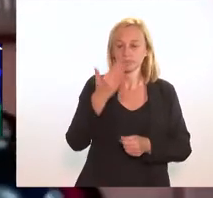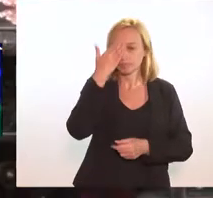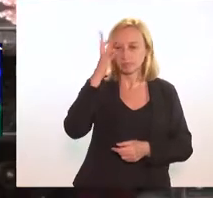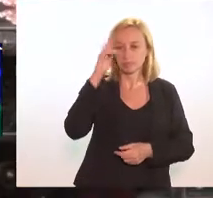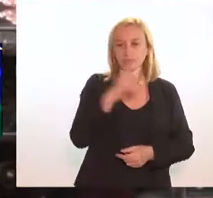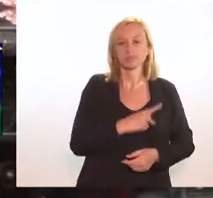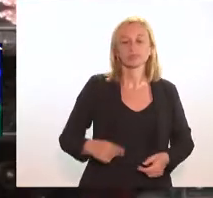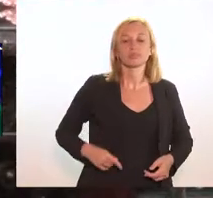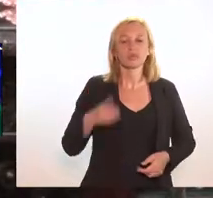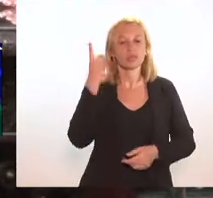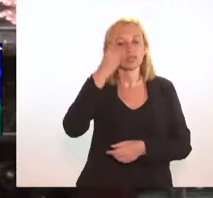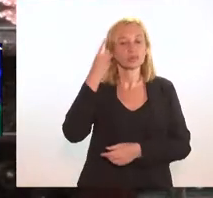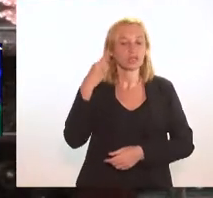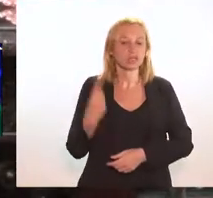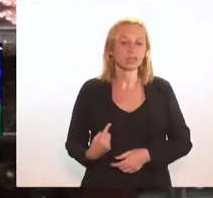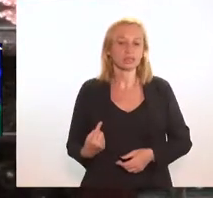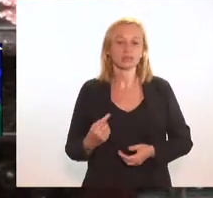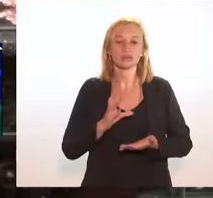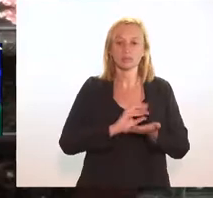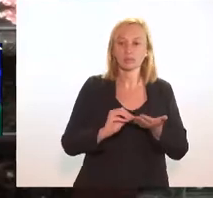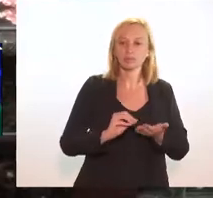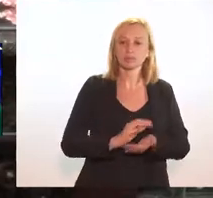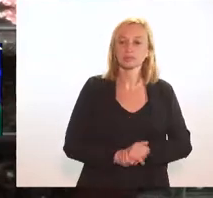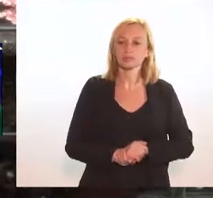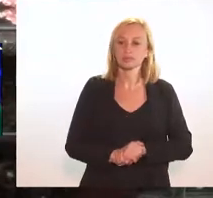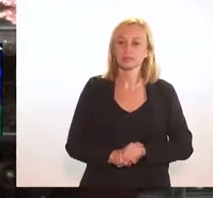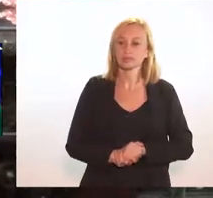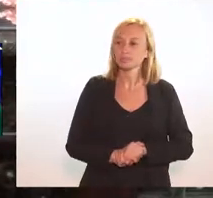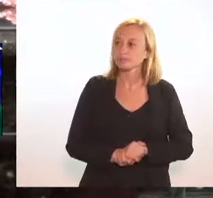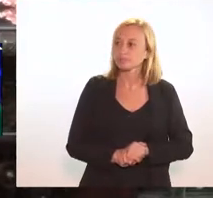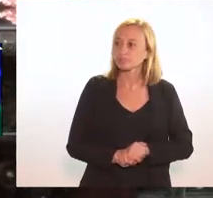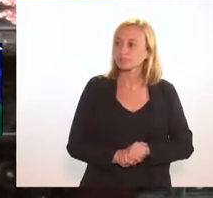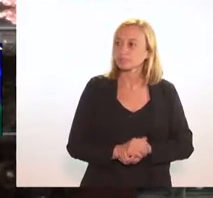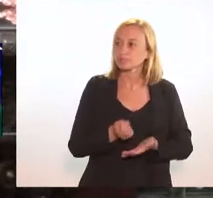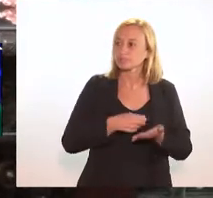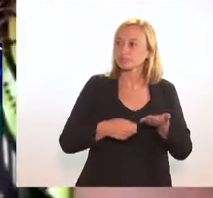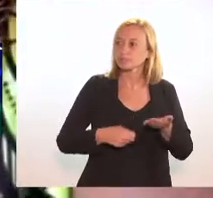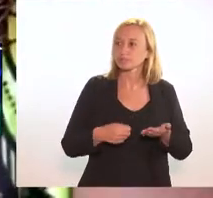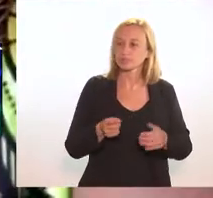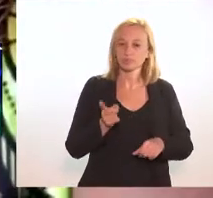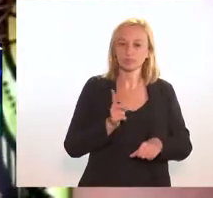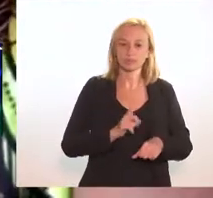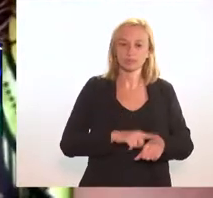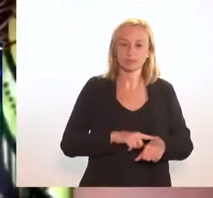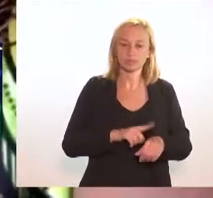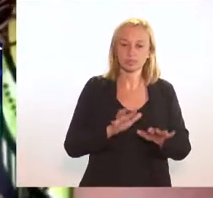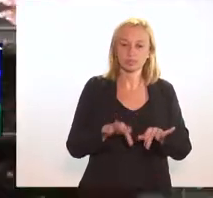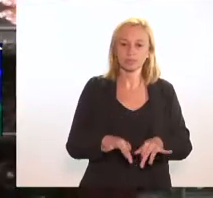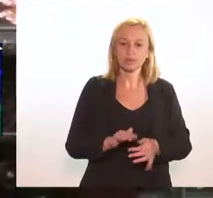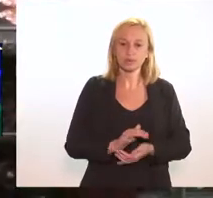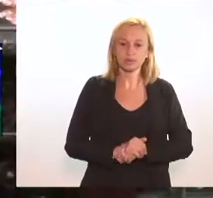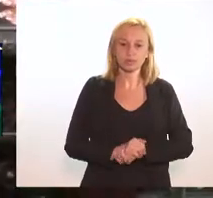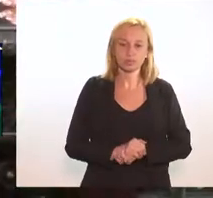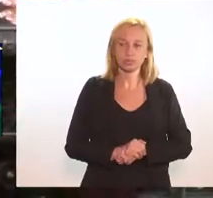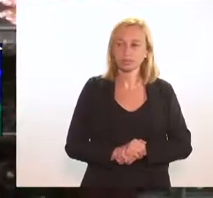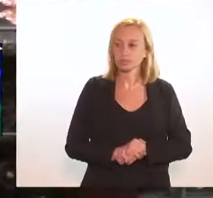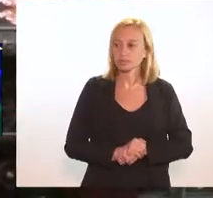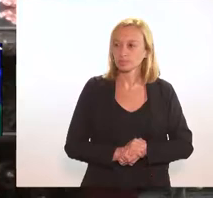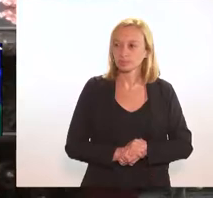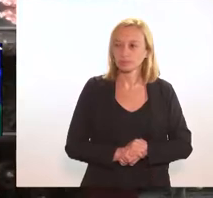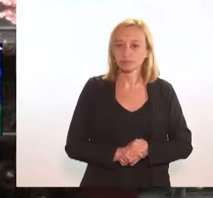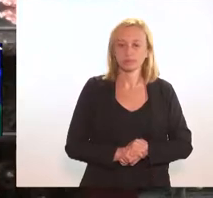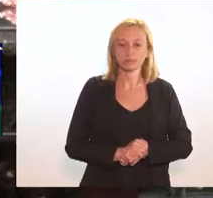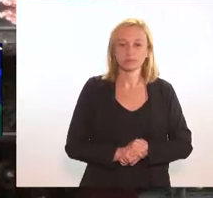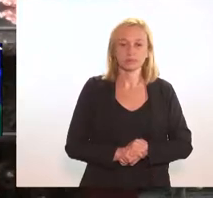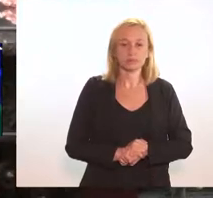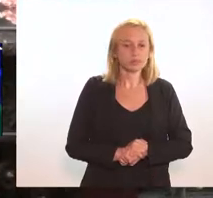Deputada Dani, vamos à pauta. Eu só queria me inscrever no expediente final, presidente. Ok. Bem,